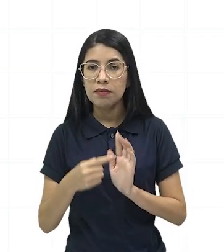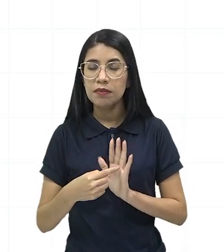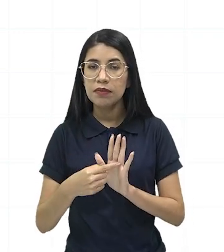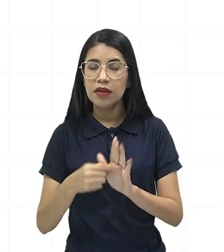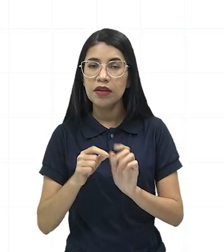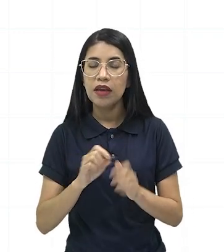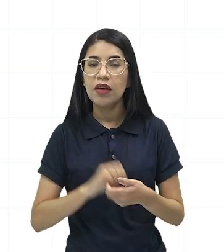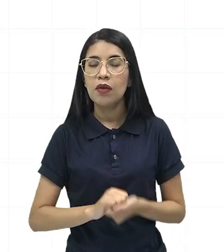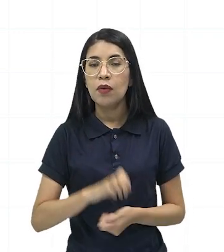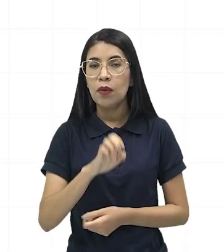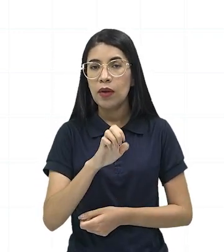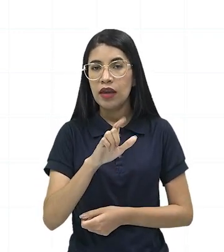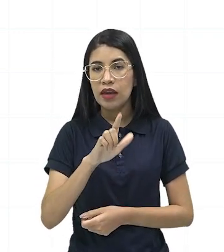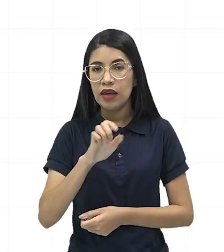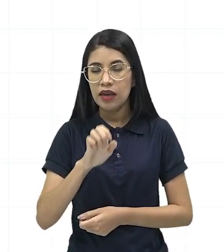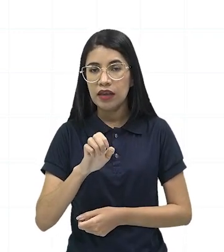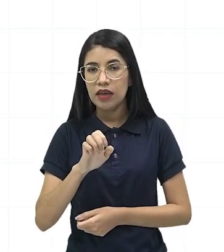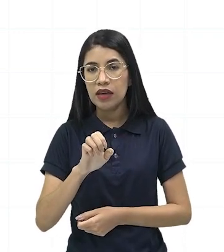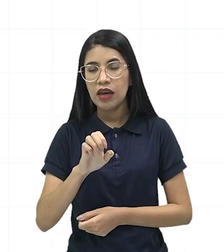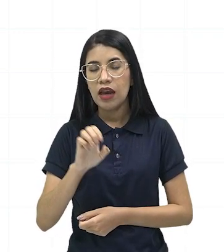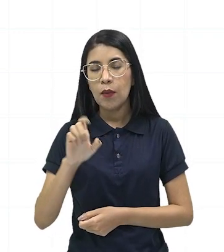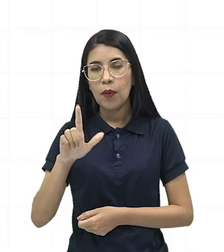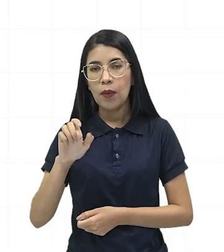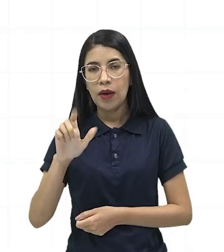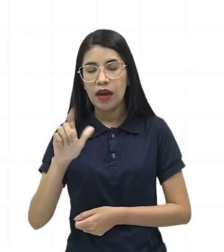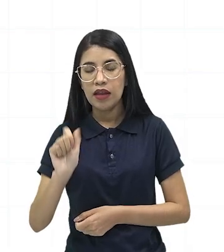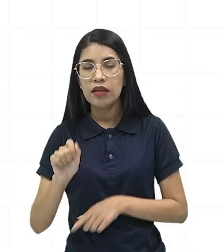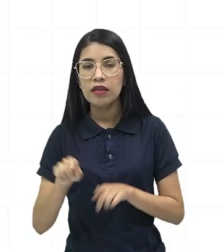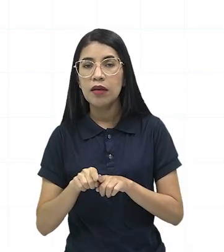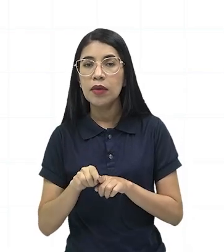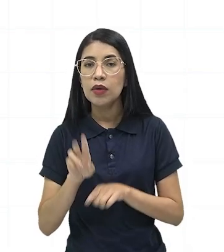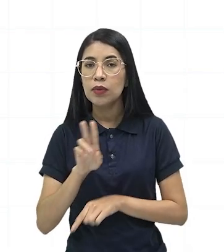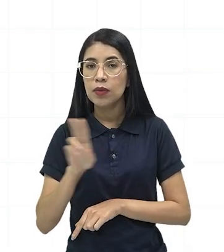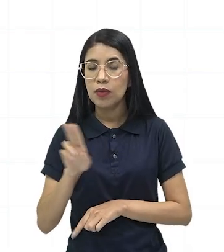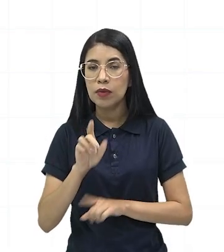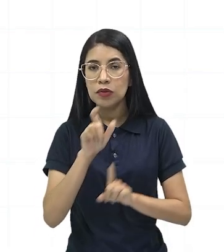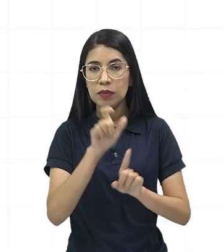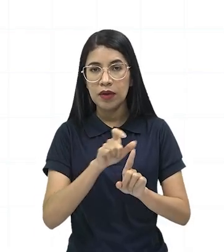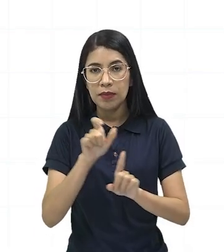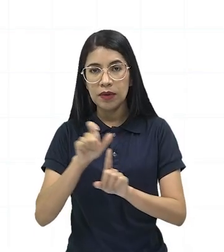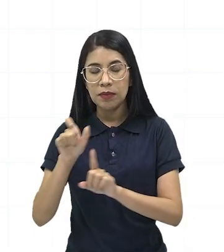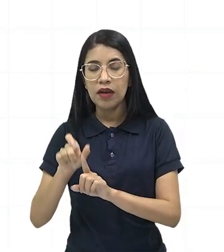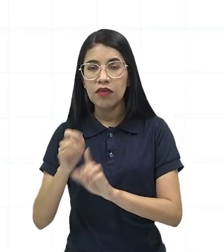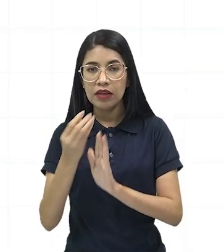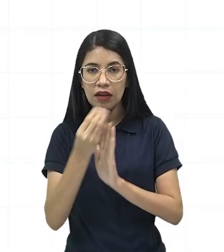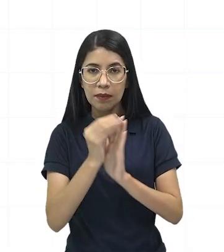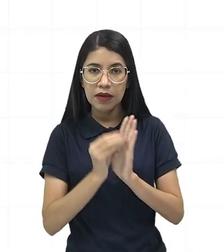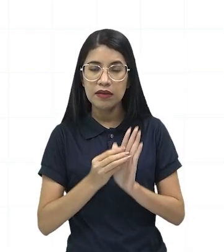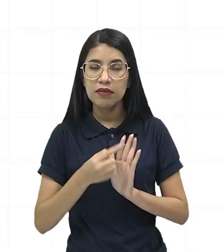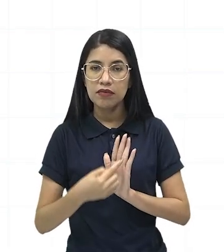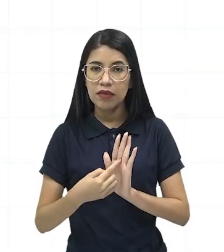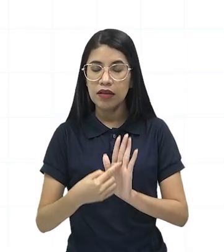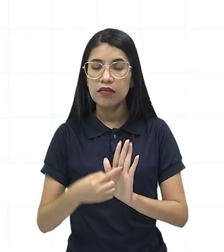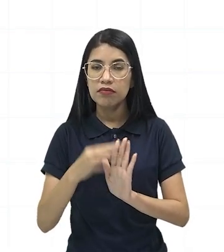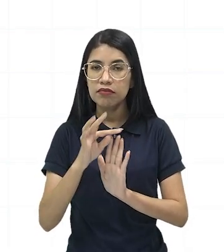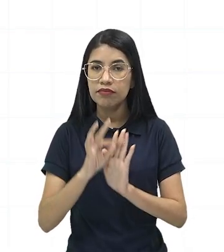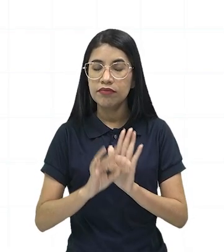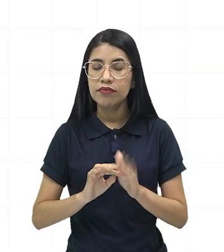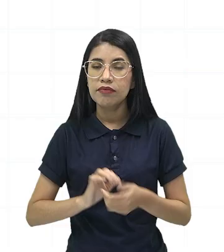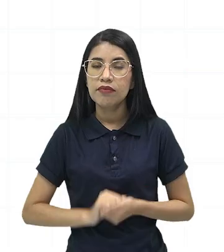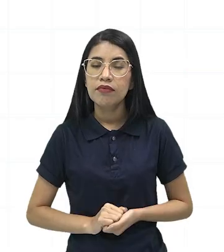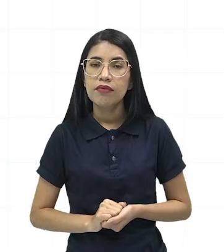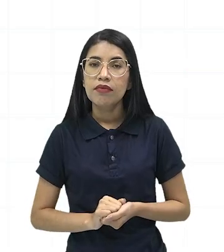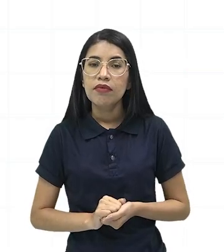pronome ele ou ela ou o próprio nome dos personagens. Vai estar descrito no texto. Então, vamos ver o exemplo.